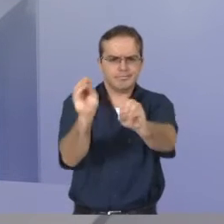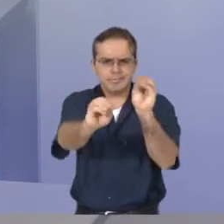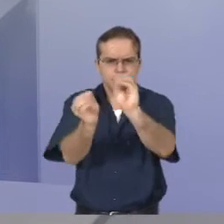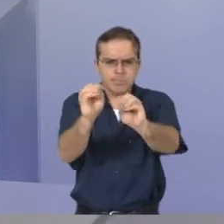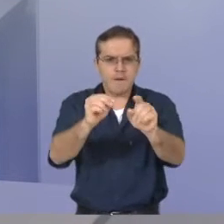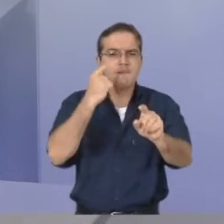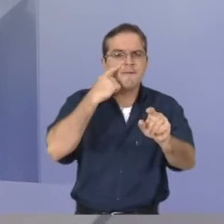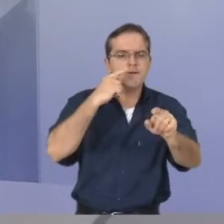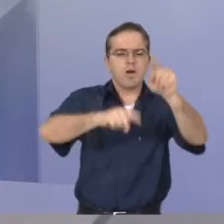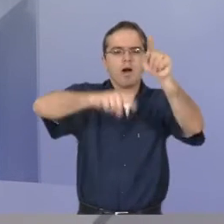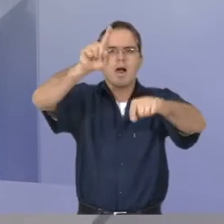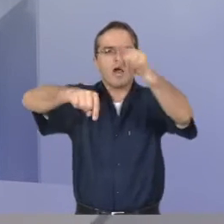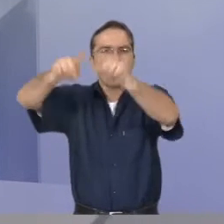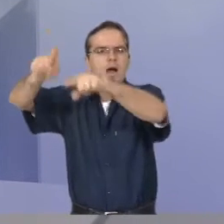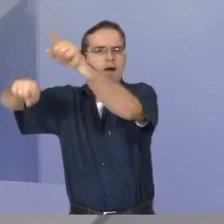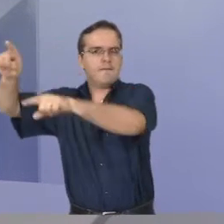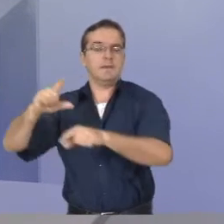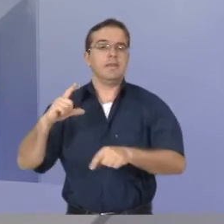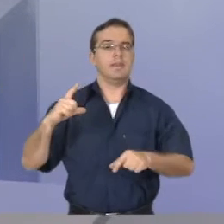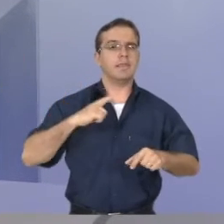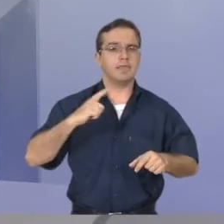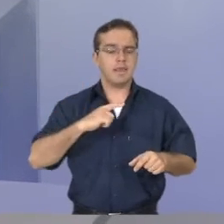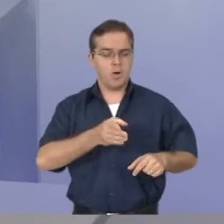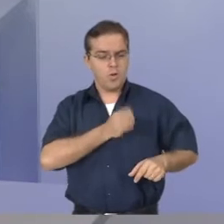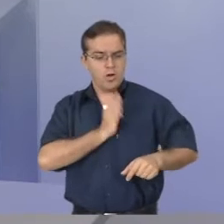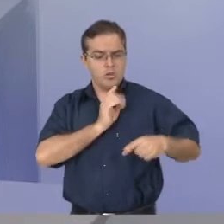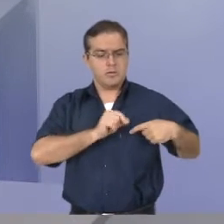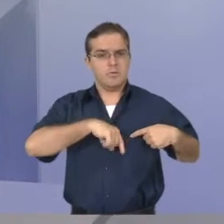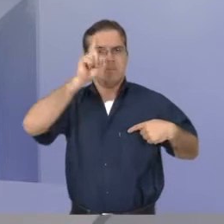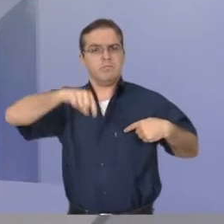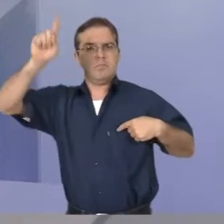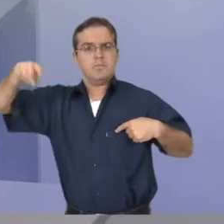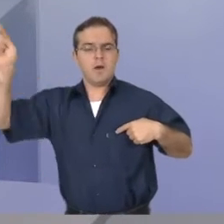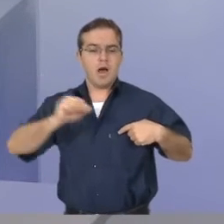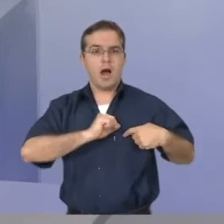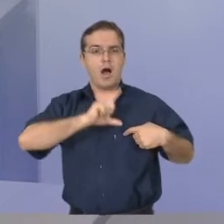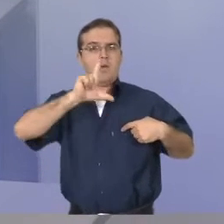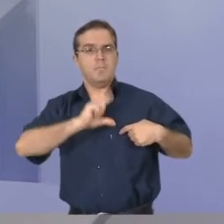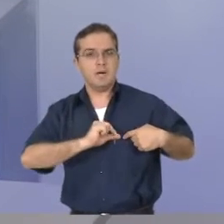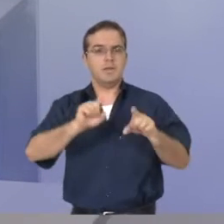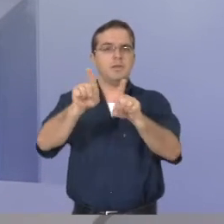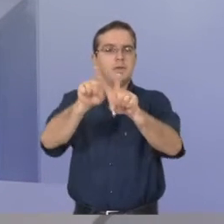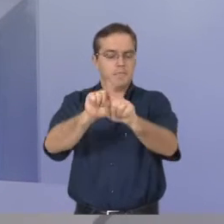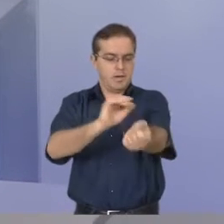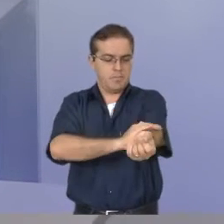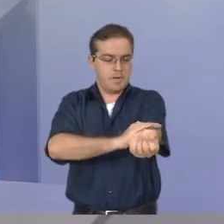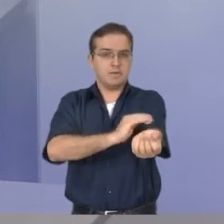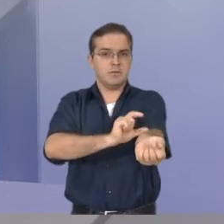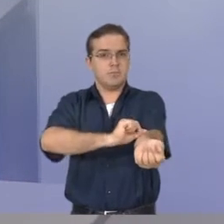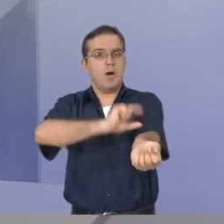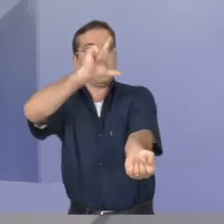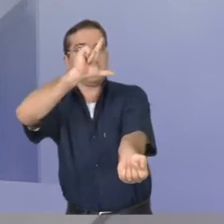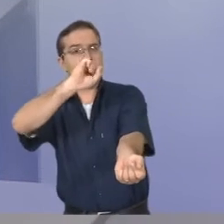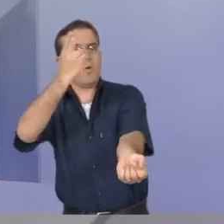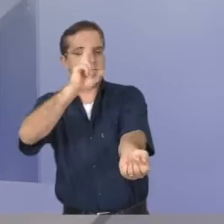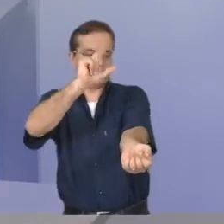foi passado. Se algum vídeo provocou um aumento ou uma diminuição de variabilidade e de pressão arterial também. Se algum dos vídeos provocou